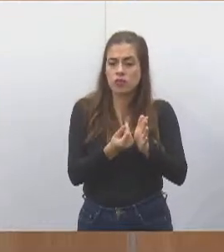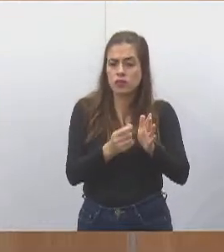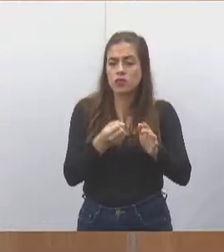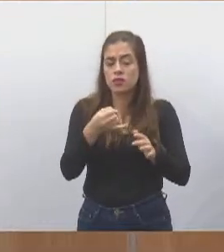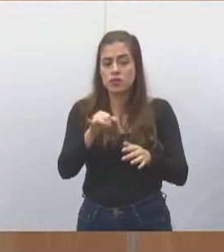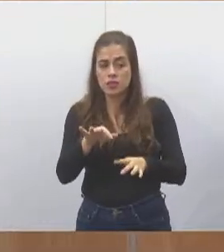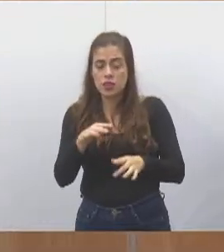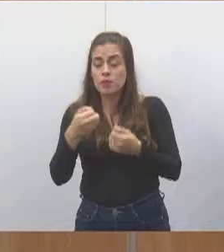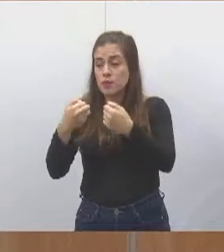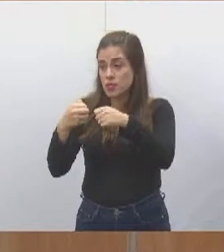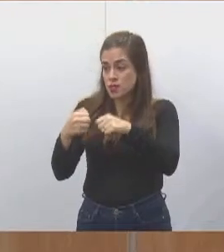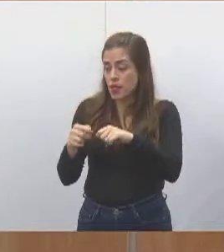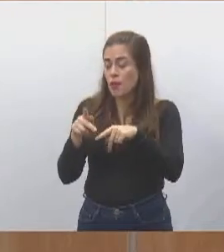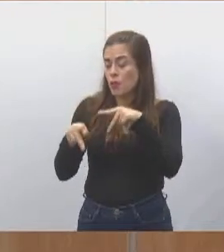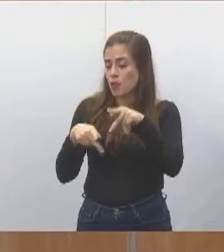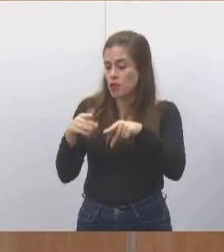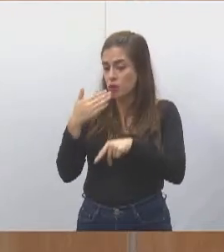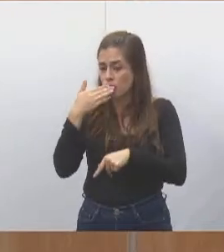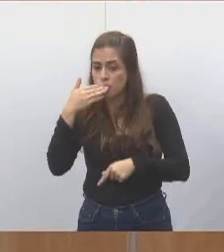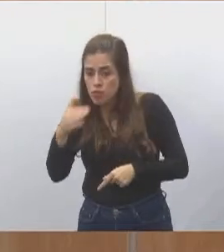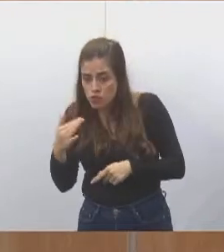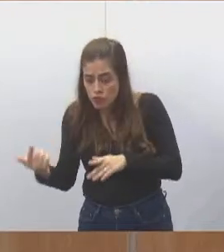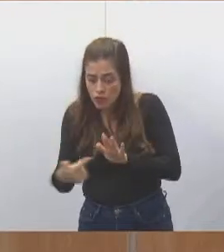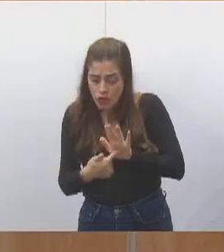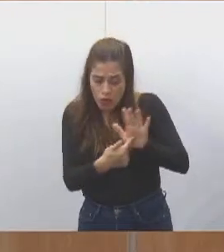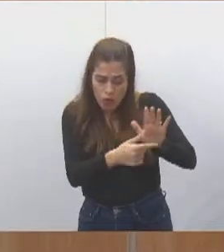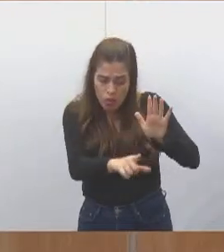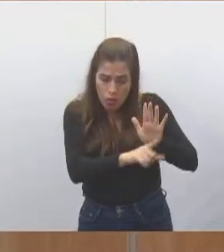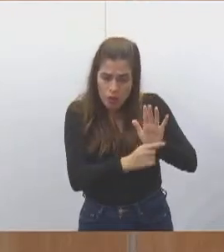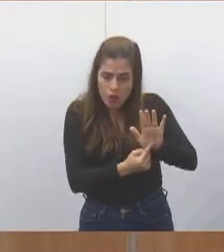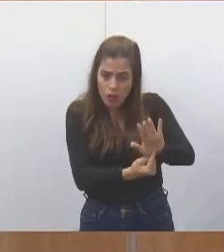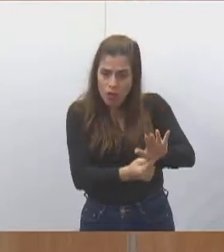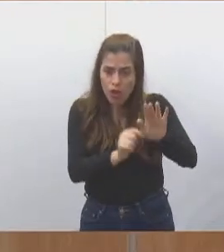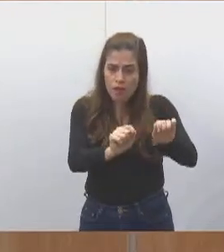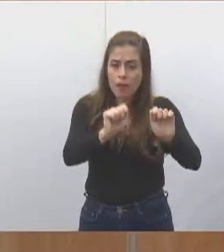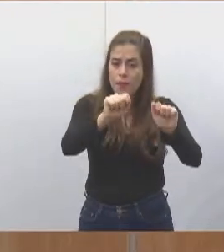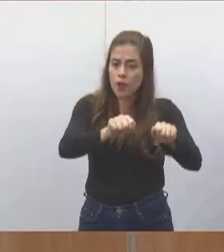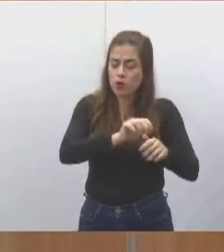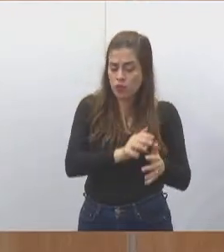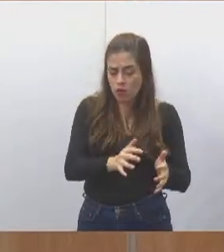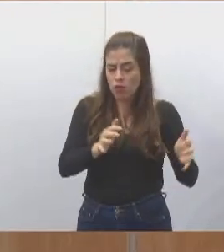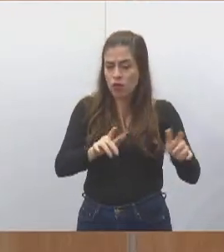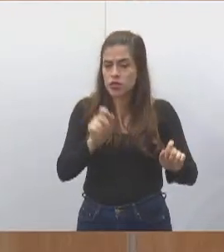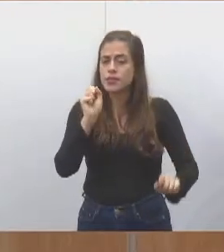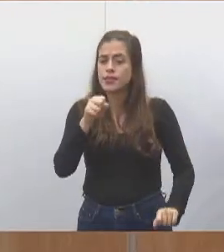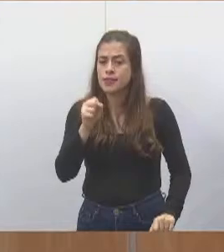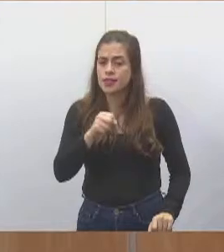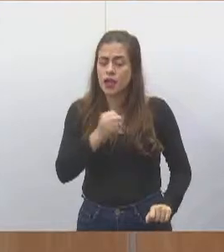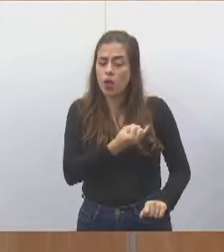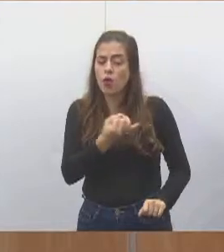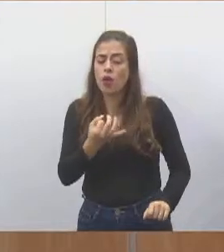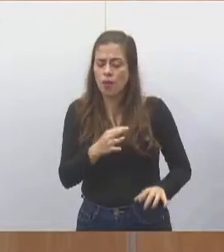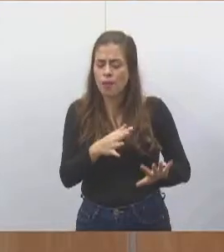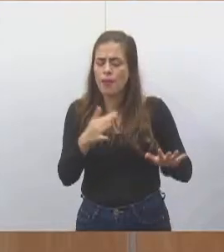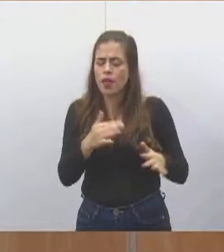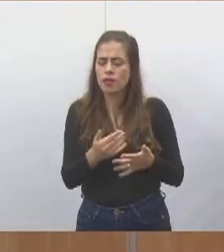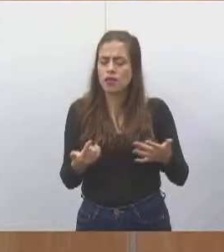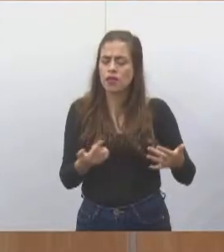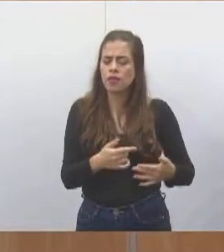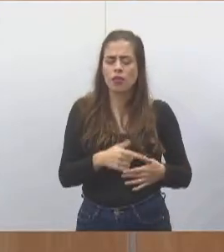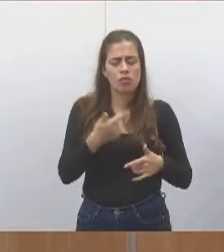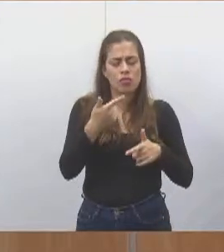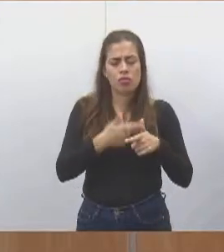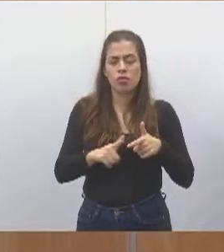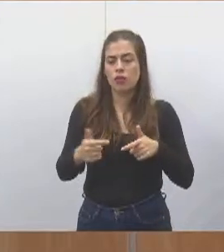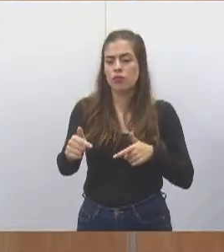da população, se for colocado isso de forma legítima, existe essa possibilidade de expandir, sim. Acho que não haveria problema